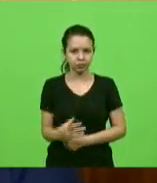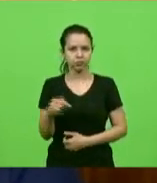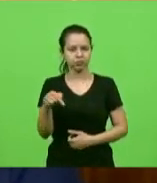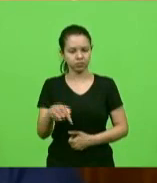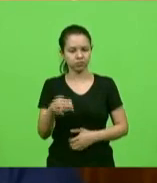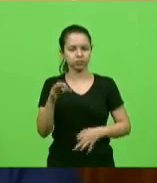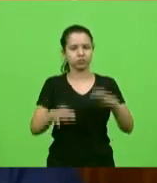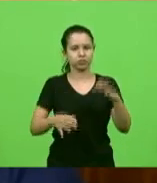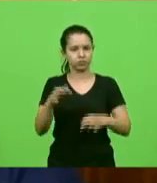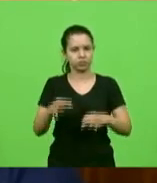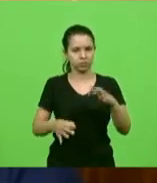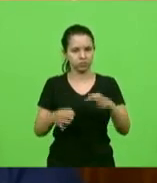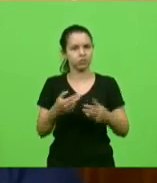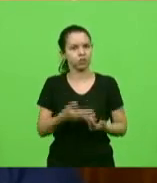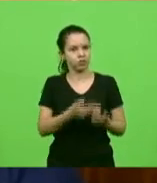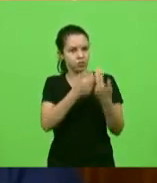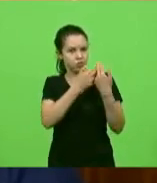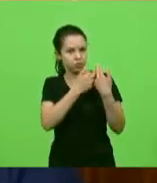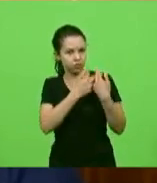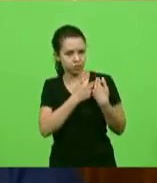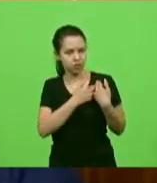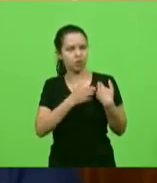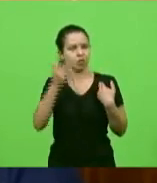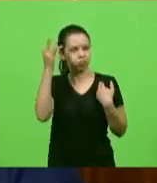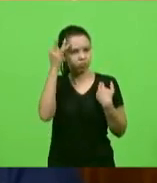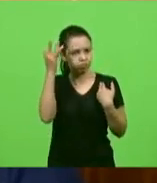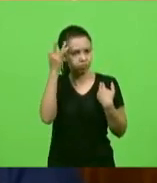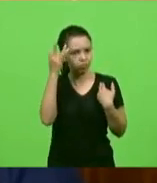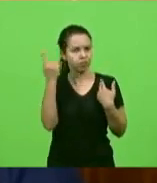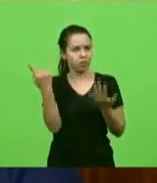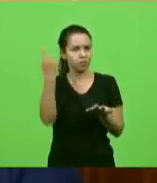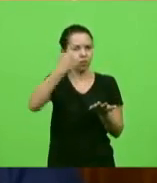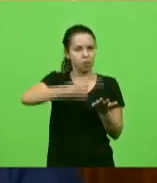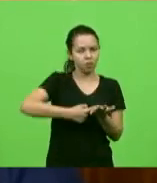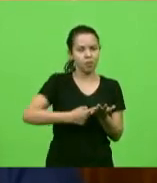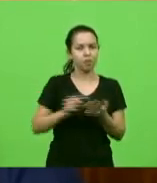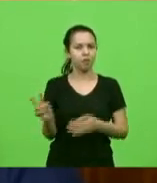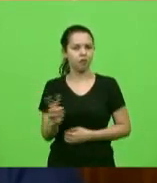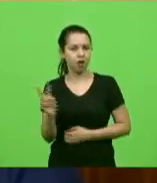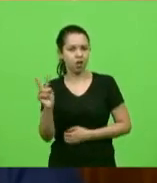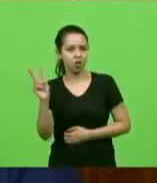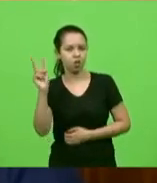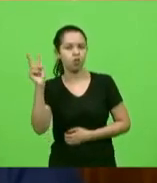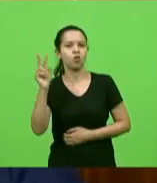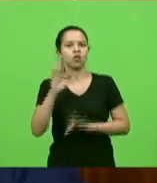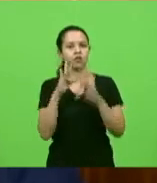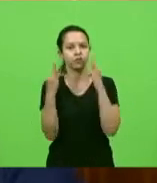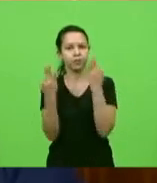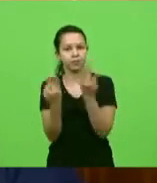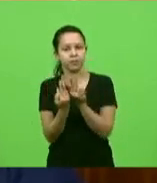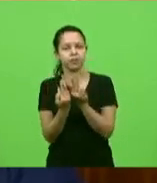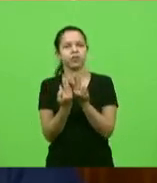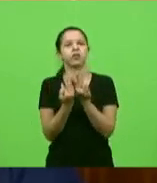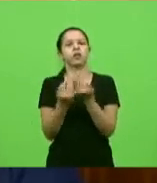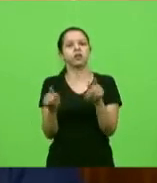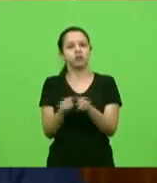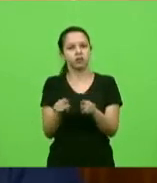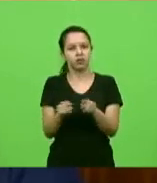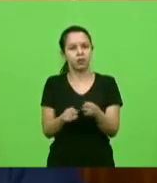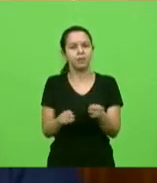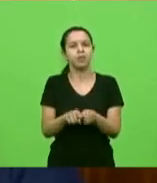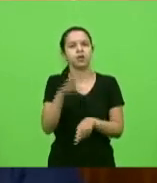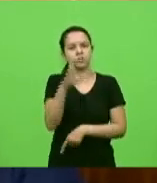muita responsabilidade, buscando a sabedoria e o compromisso com os valores familiares e cristãos aprendidos no